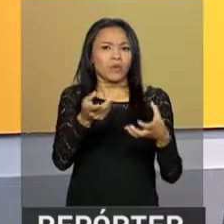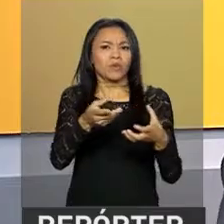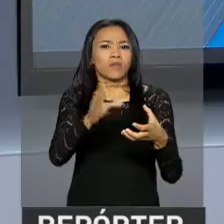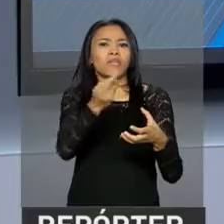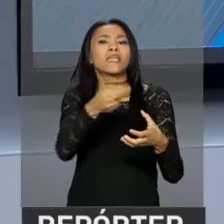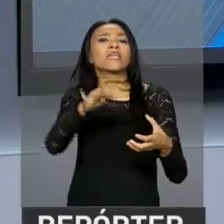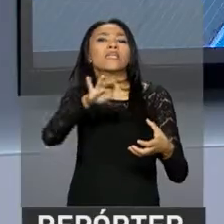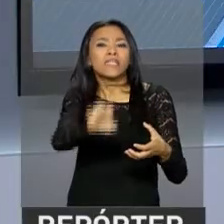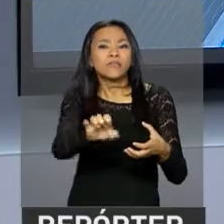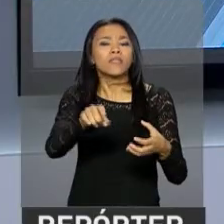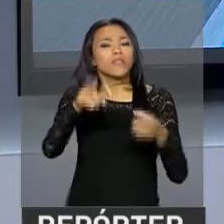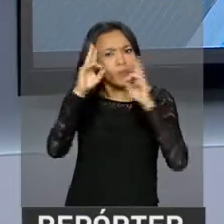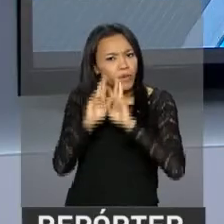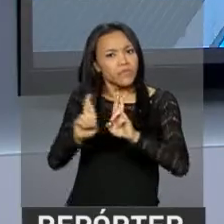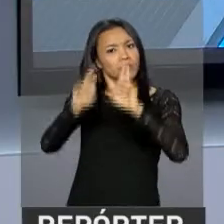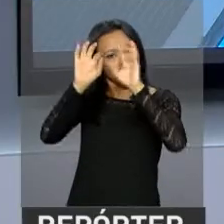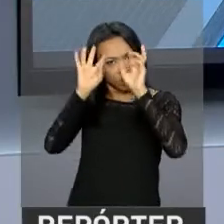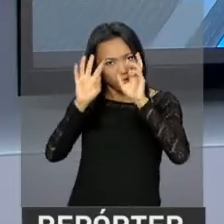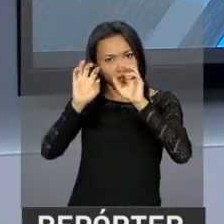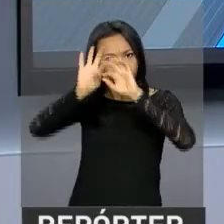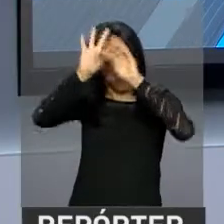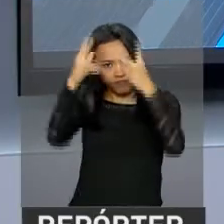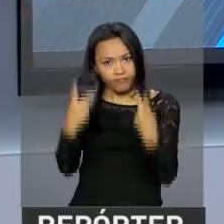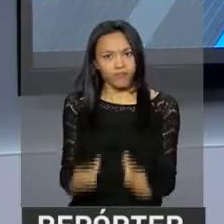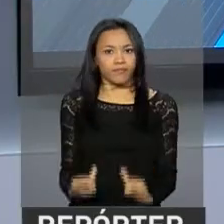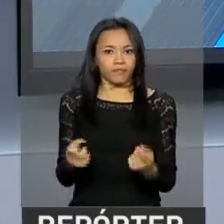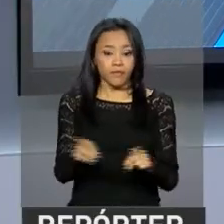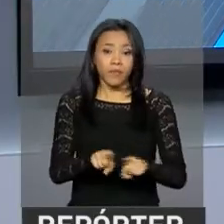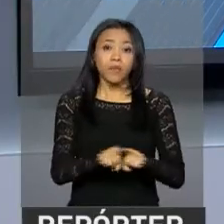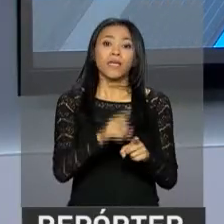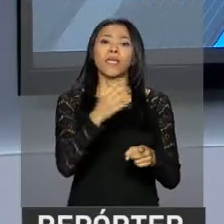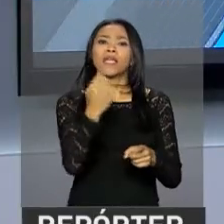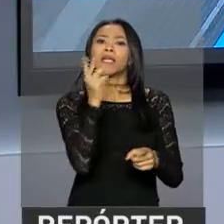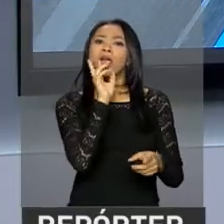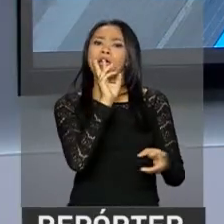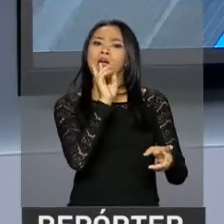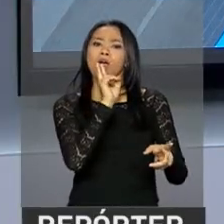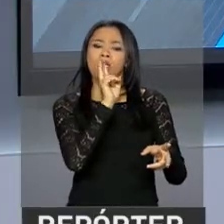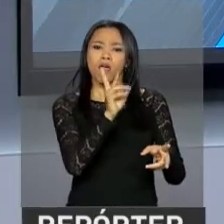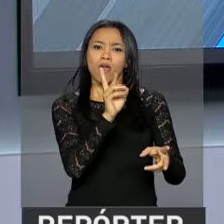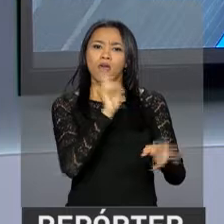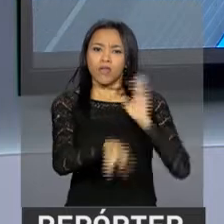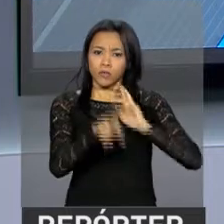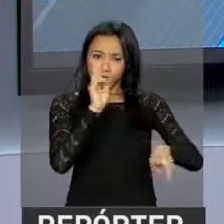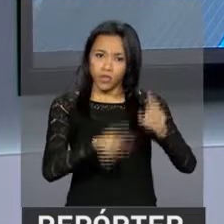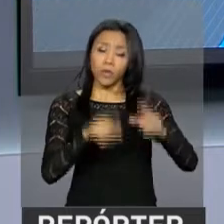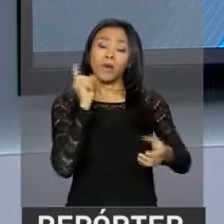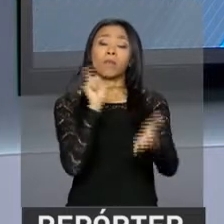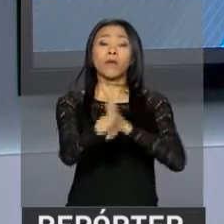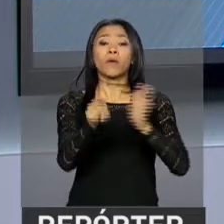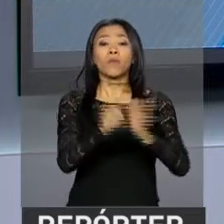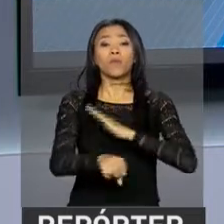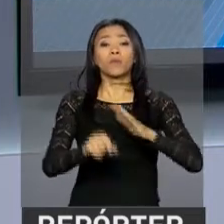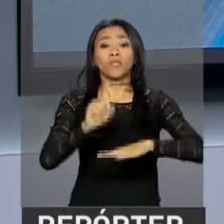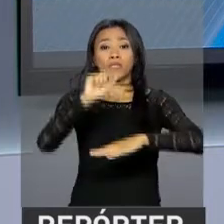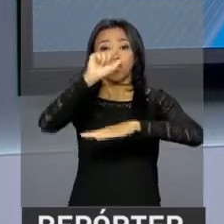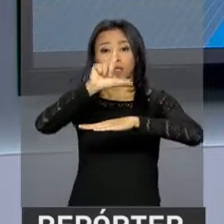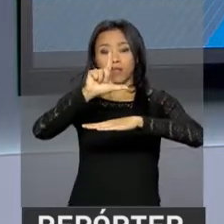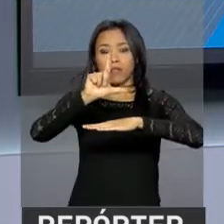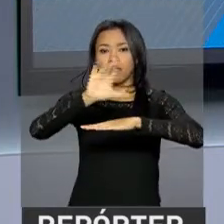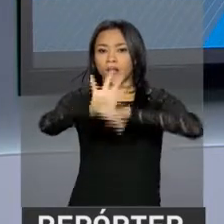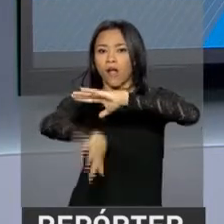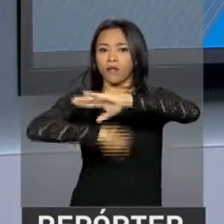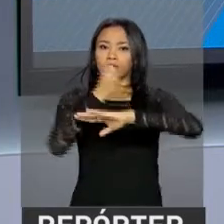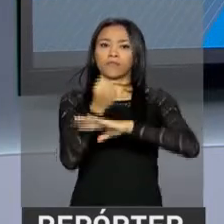o ministro respondeu também a perguntas sobre a operação lava jato e à polícia federal vamos